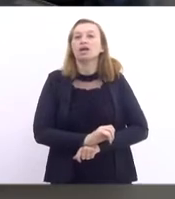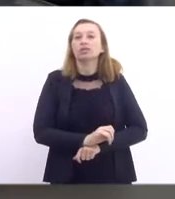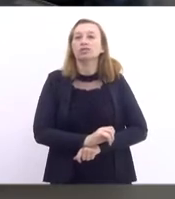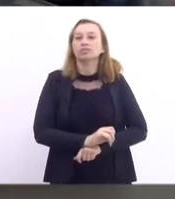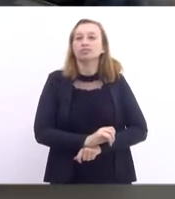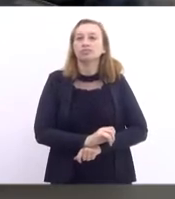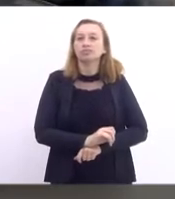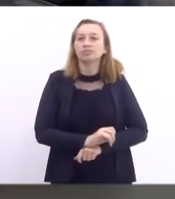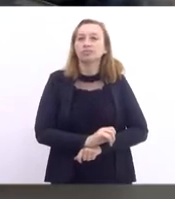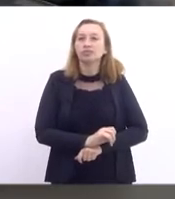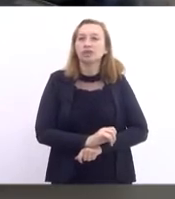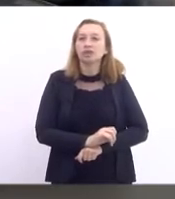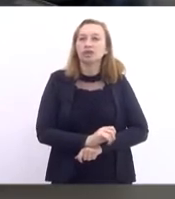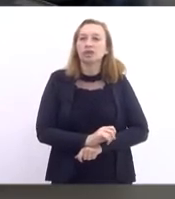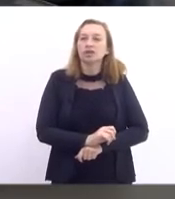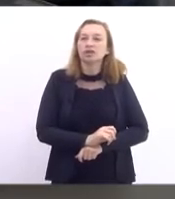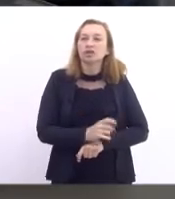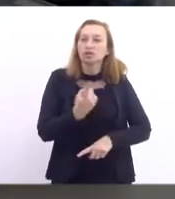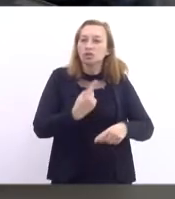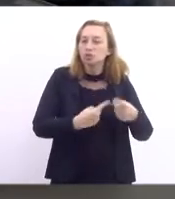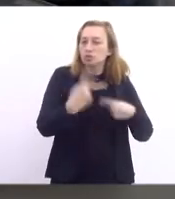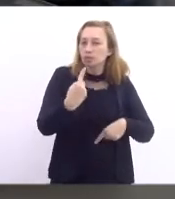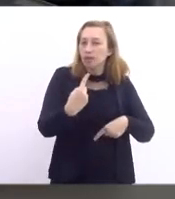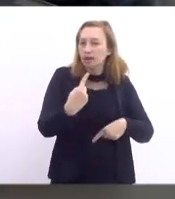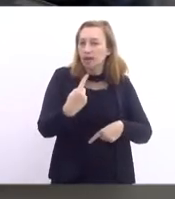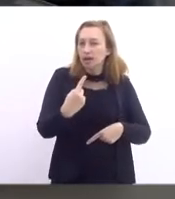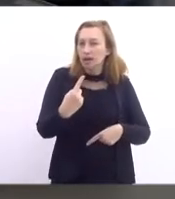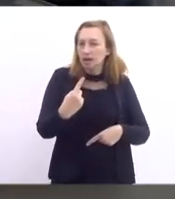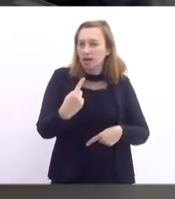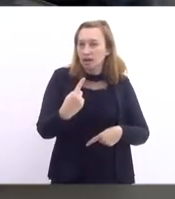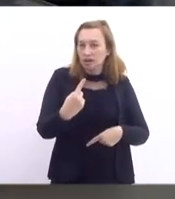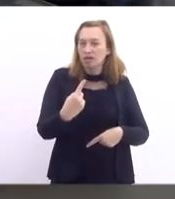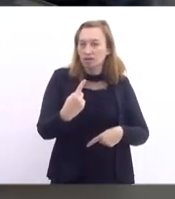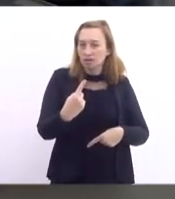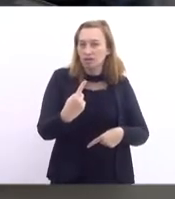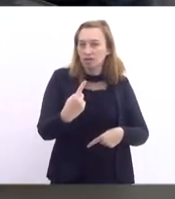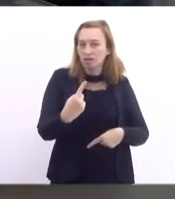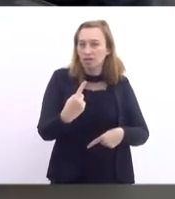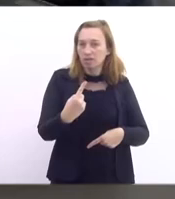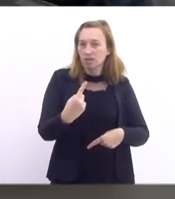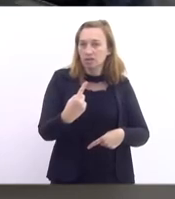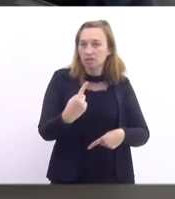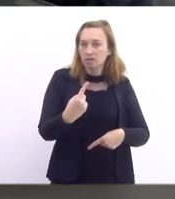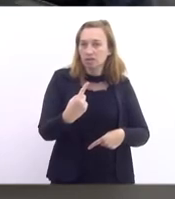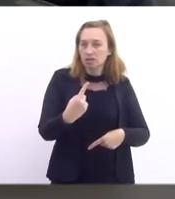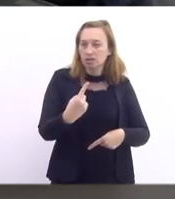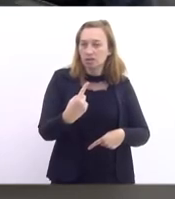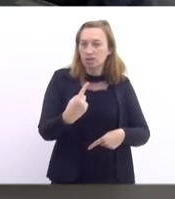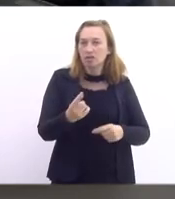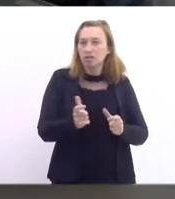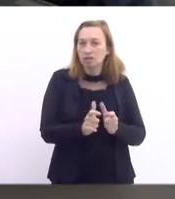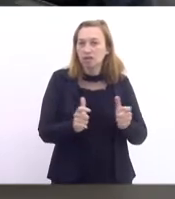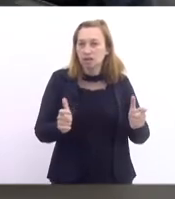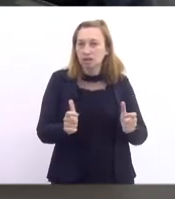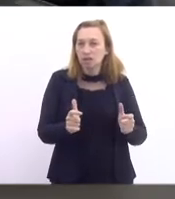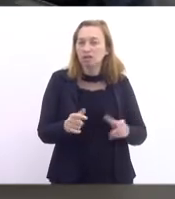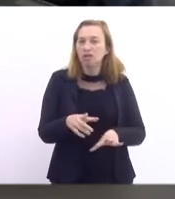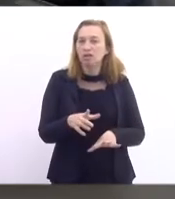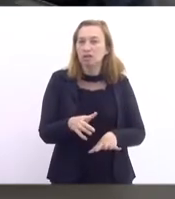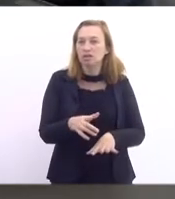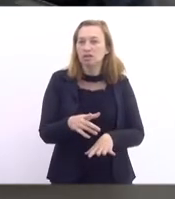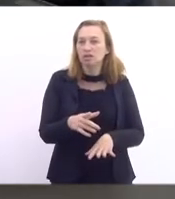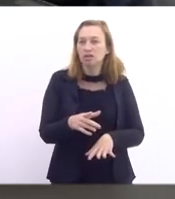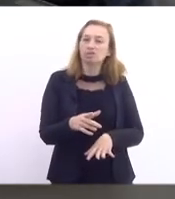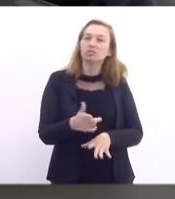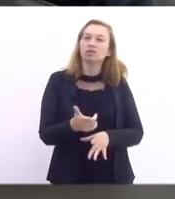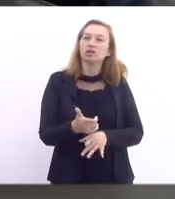gerar esse superávit primário Gerais plano superávit primário gigantes para gente